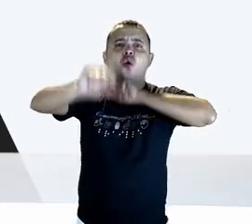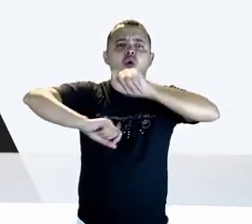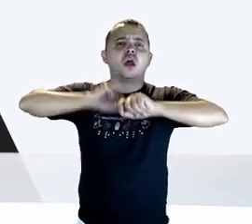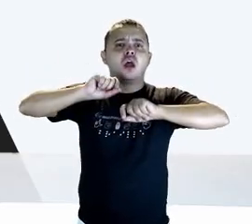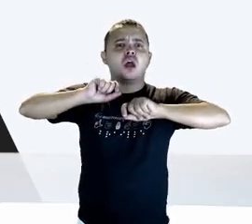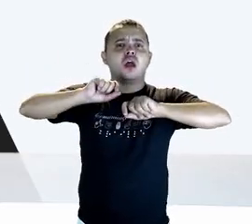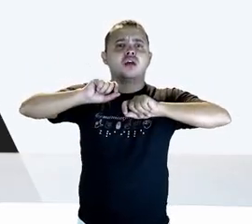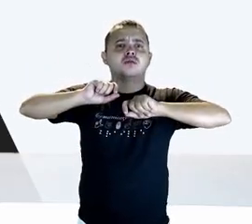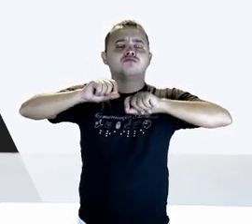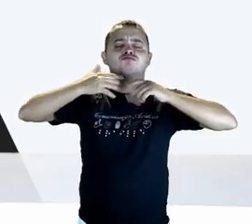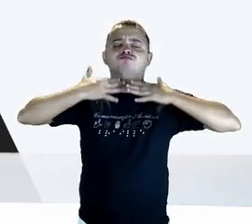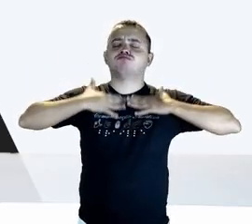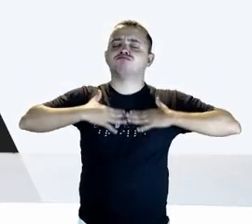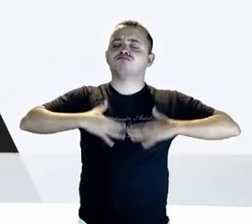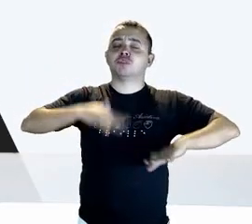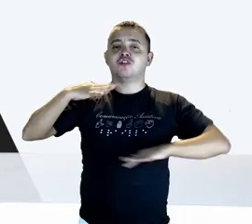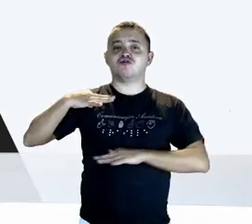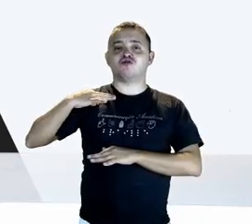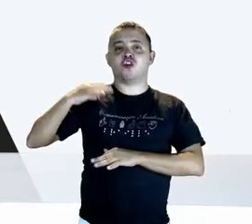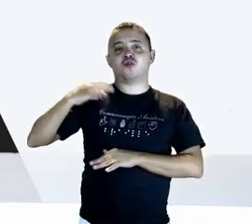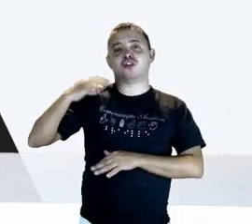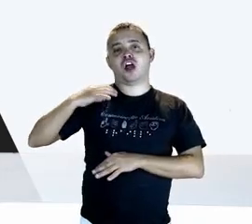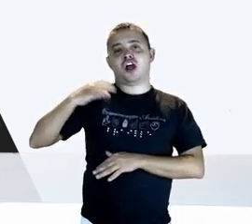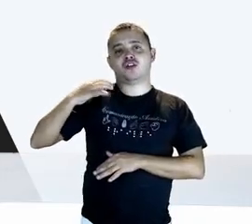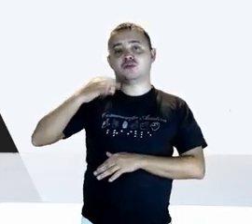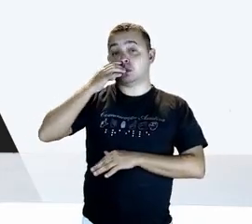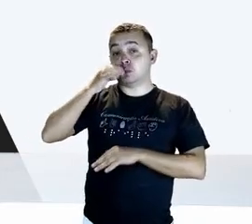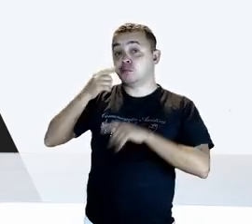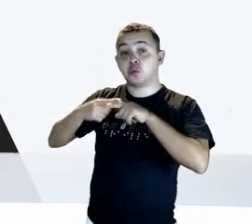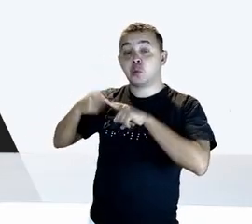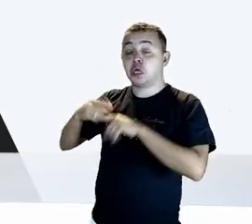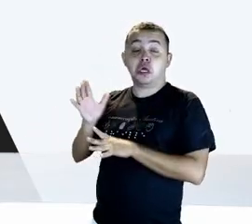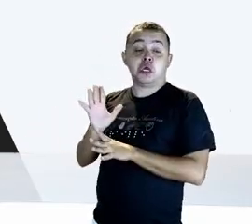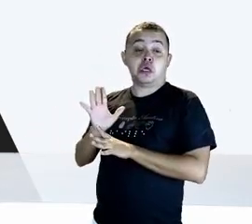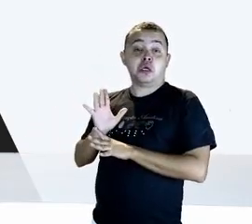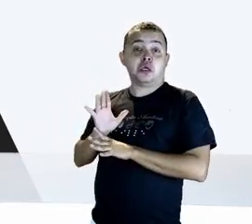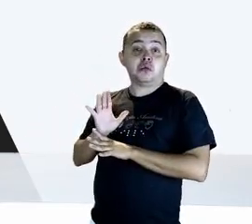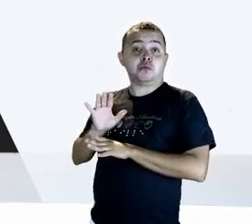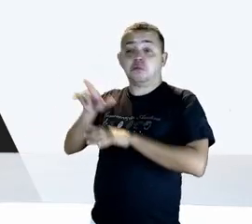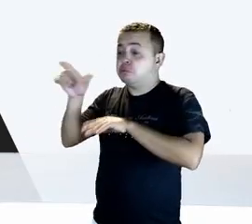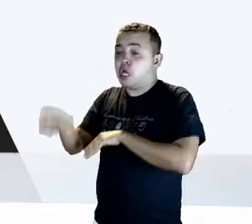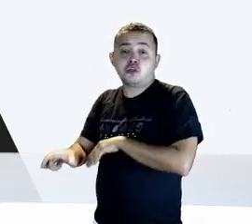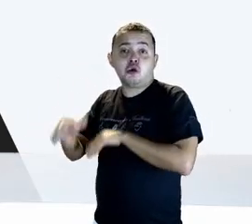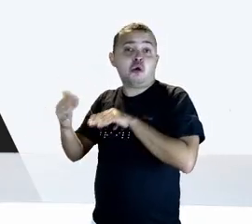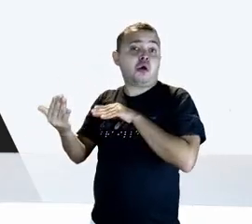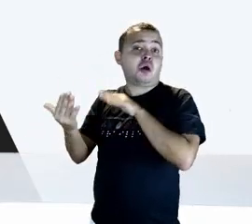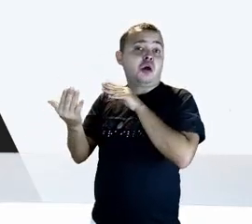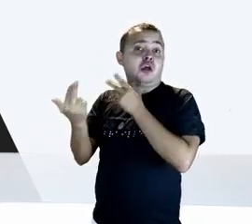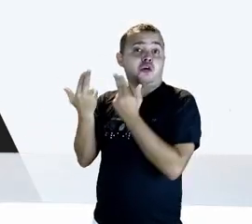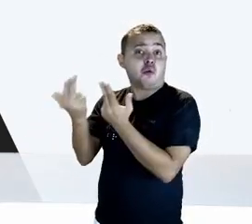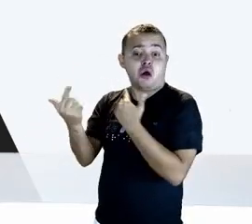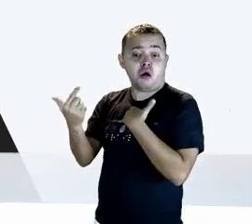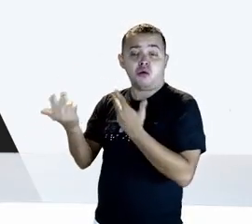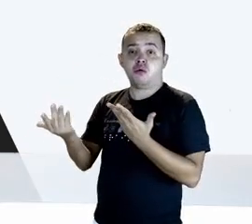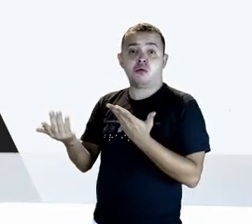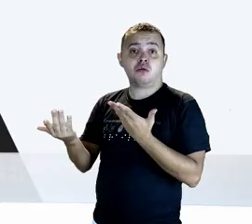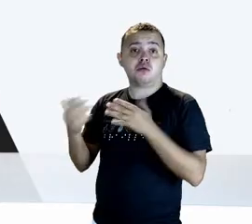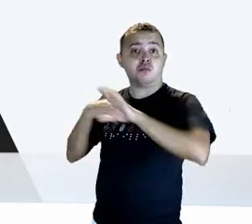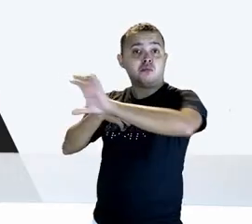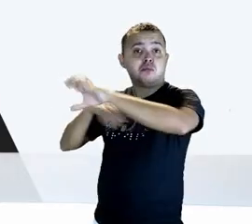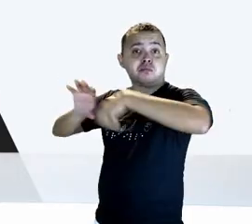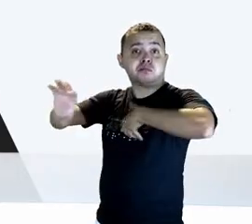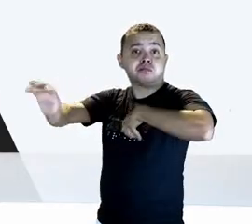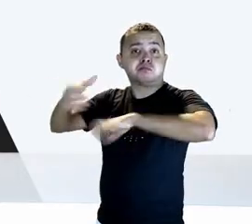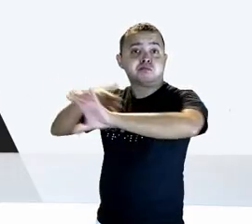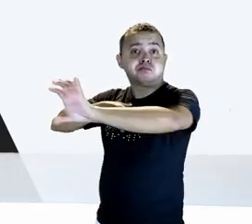presta socorro voluntariamente, por amor ao seu semelhante. Para tanto, pessoal,